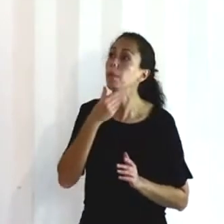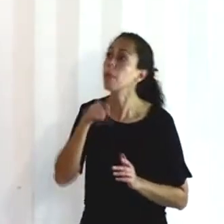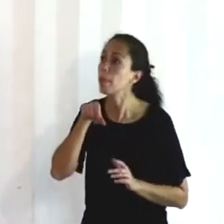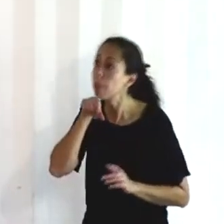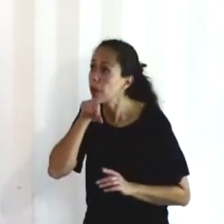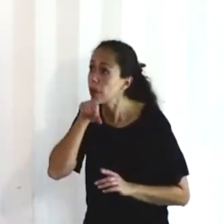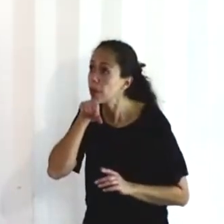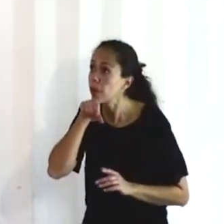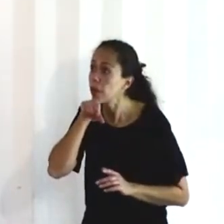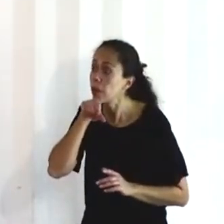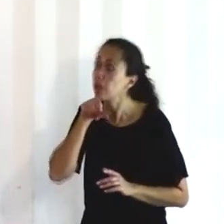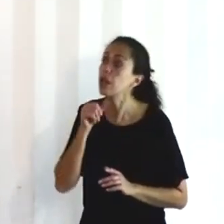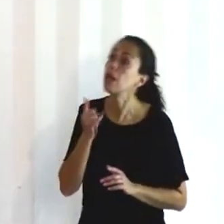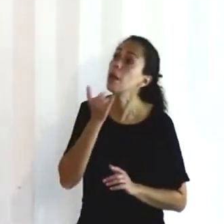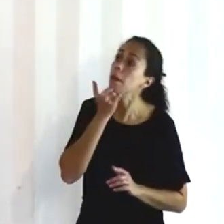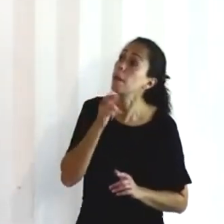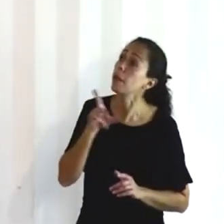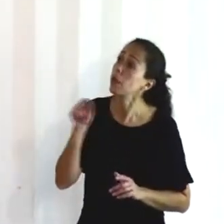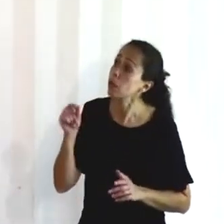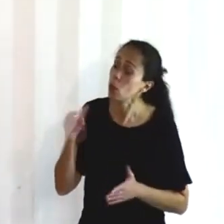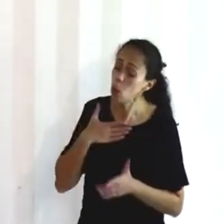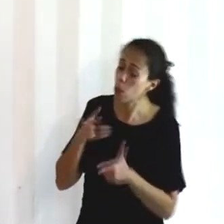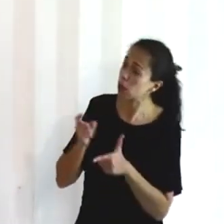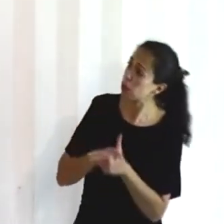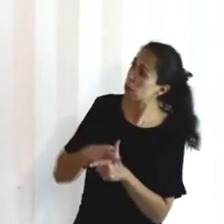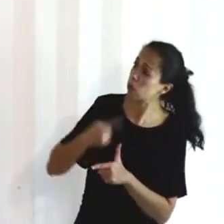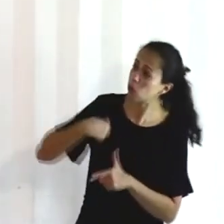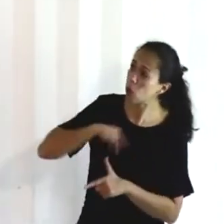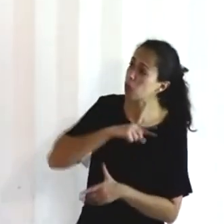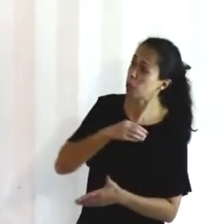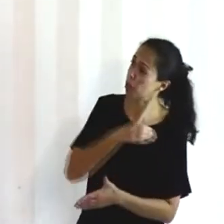acordo com o que temos perdoado.